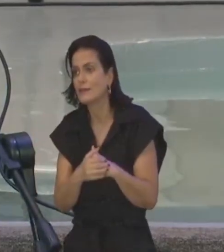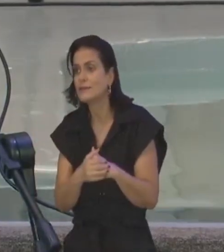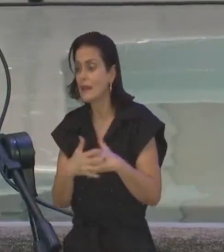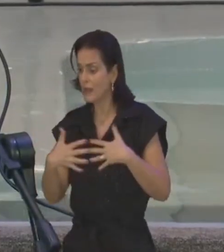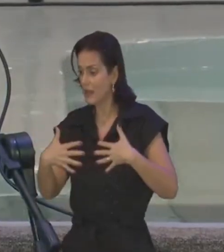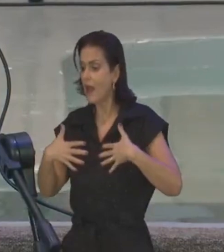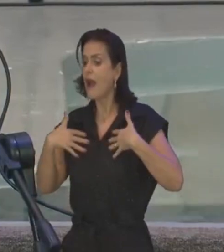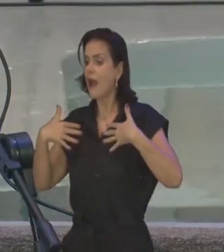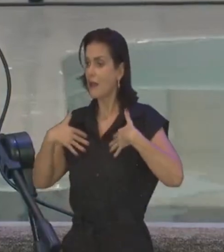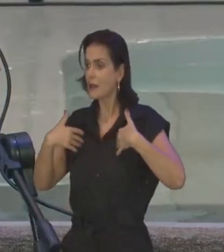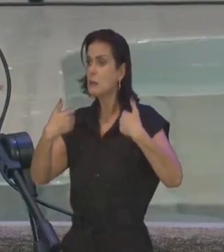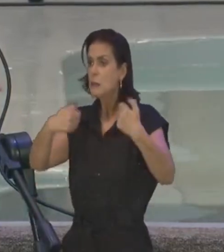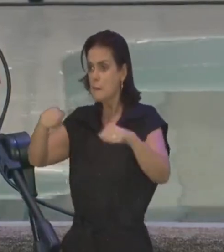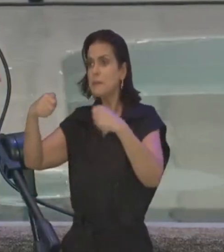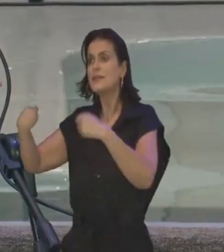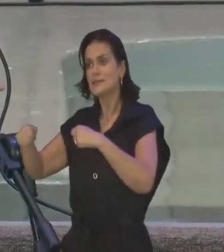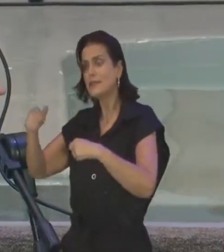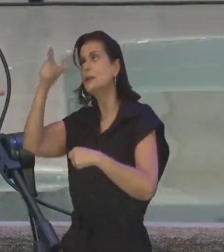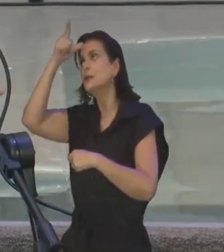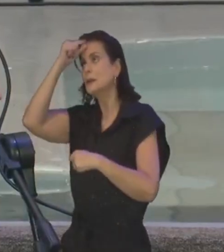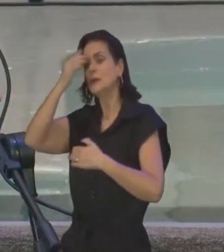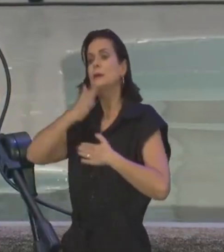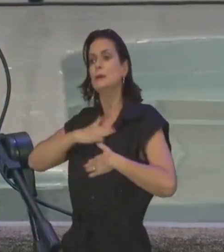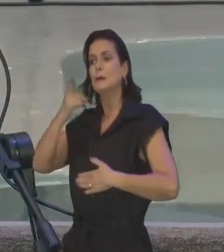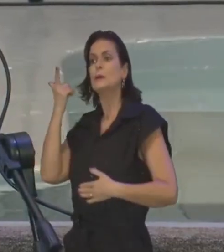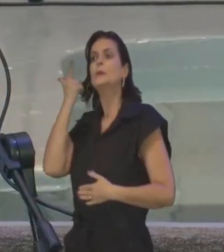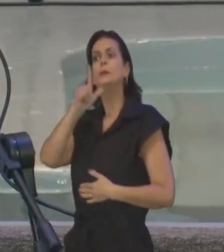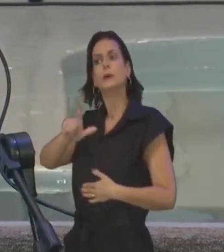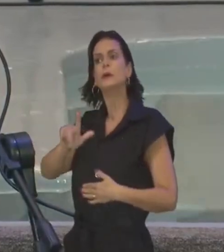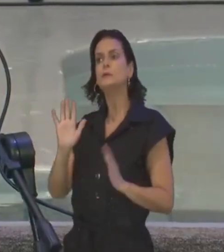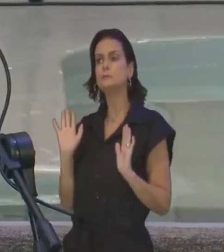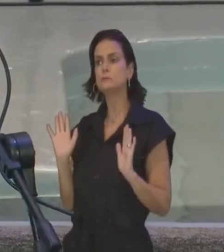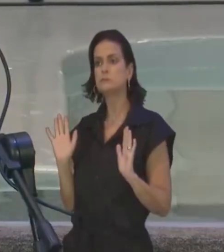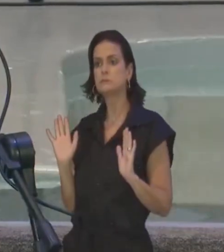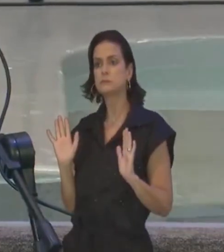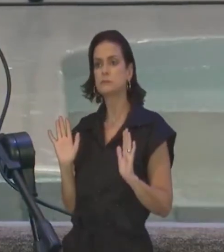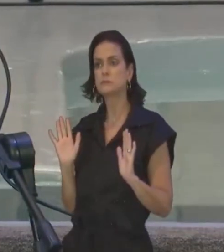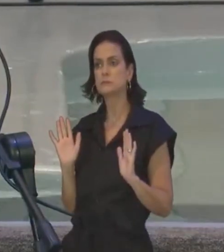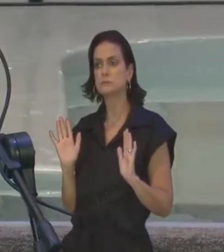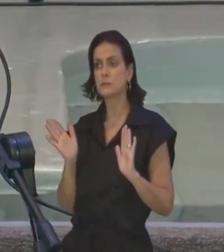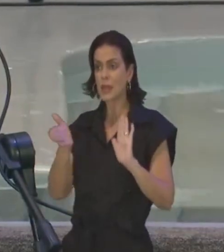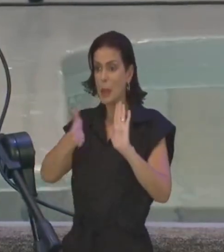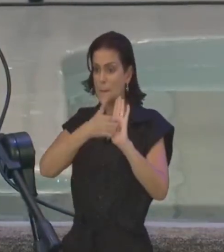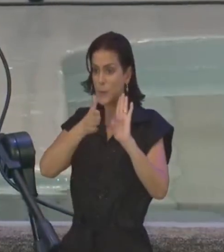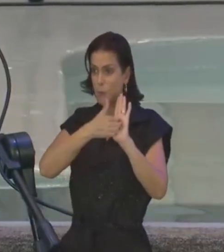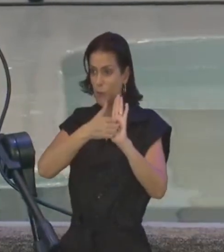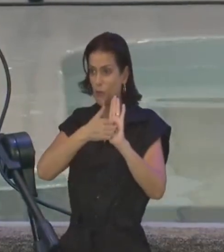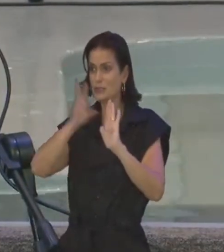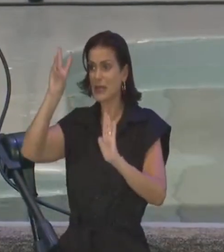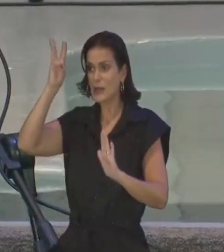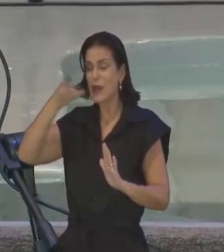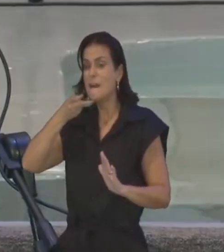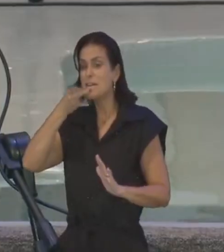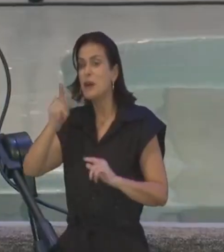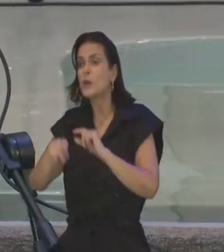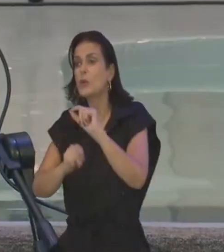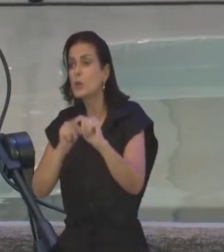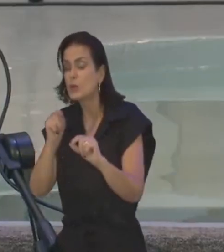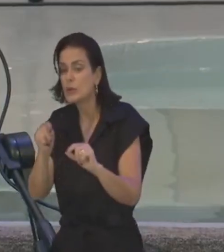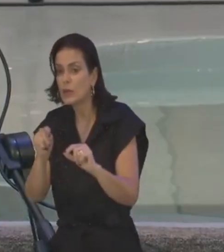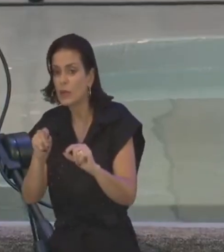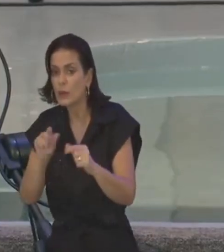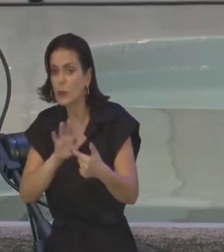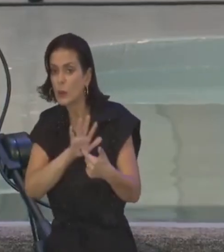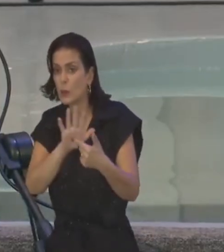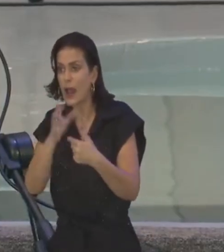contentamento, necessidade satisfeita. A propositura aqui que o profeta nos traz, quando ele fala a respeito